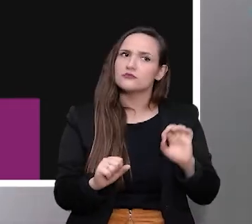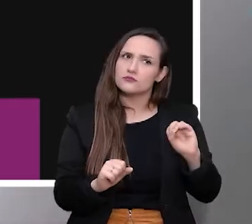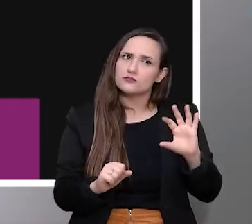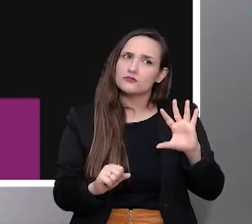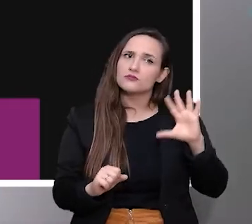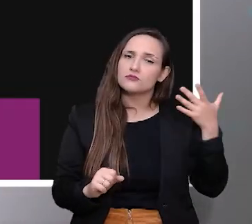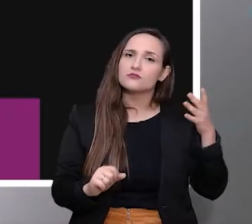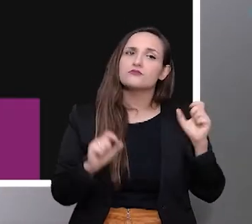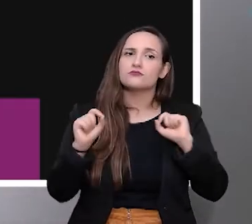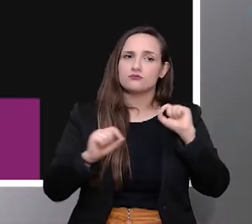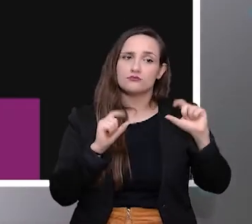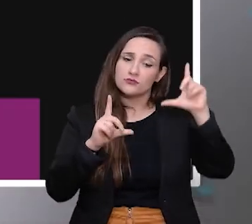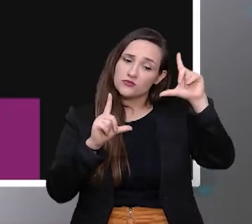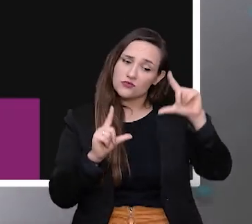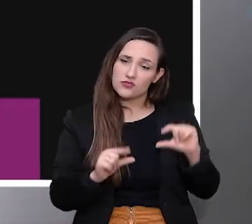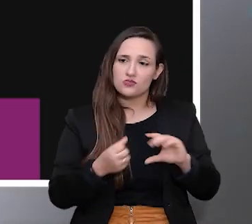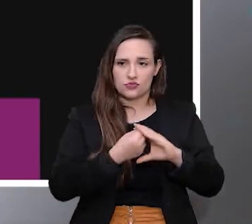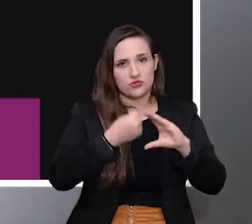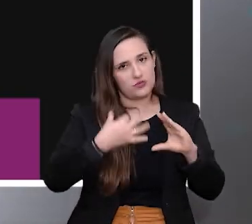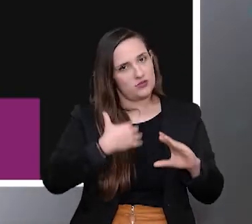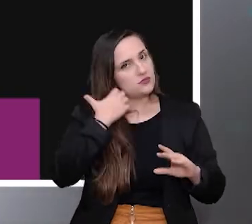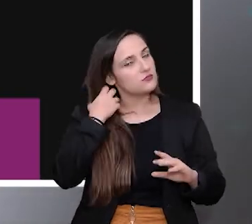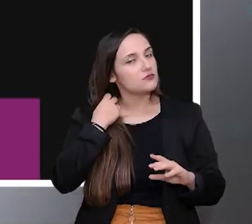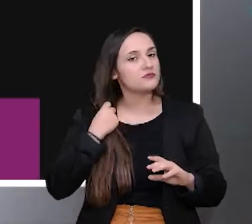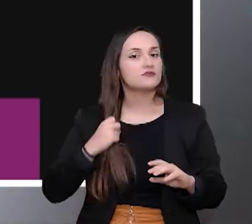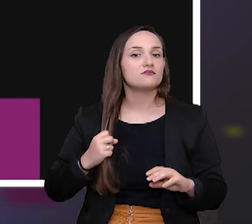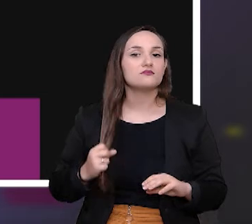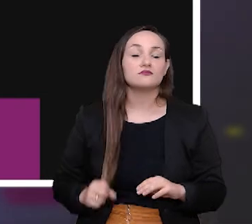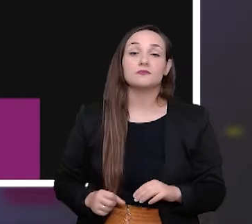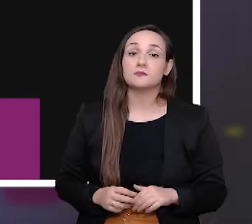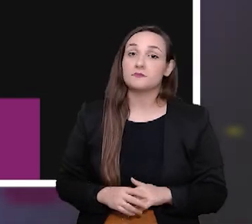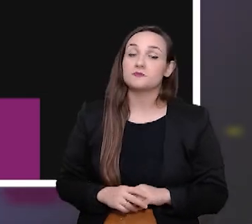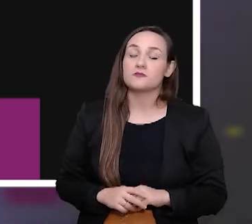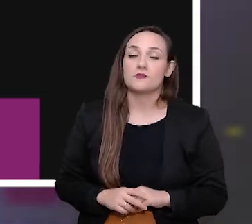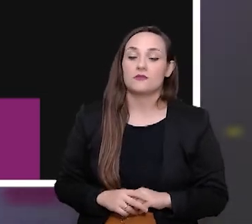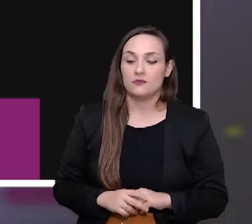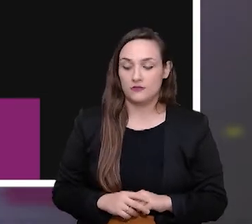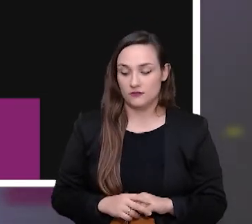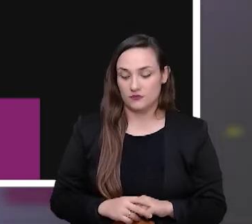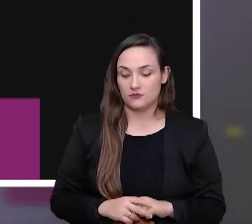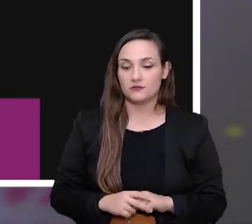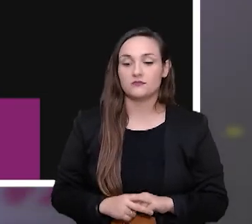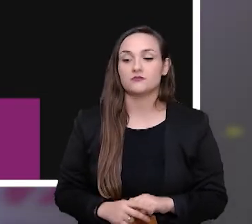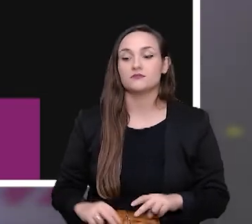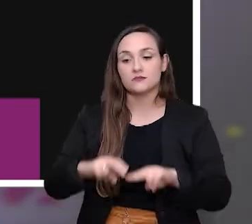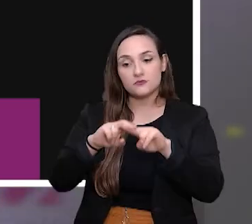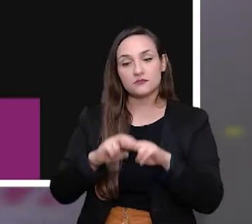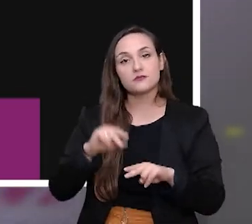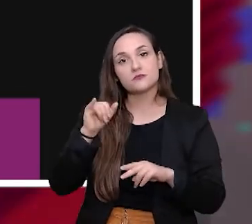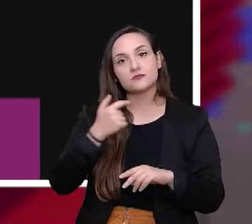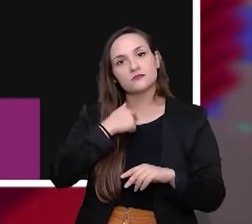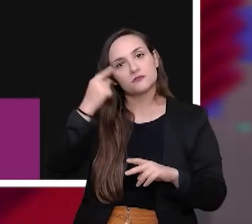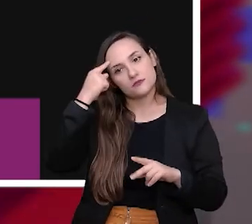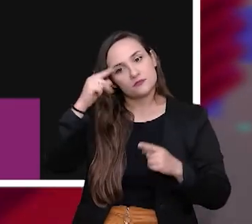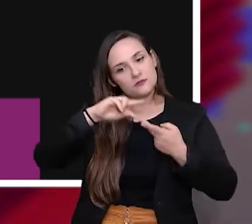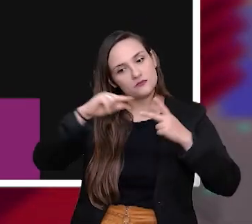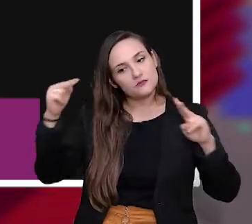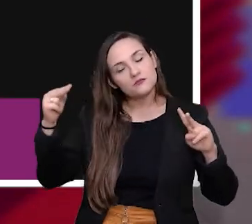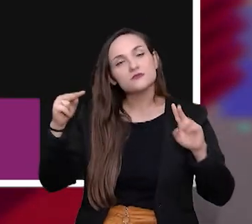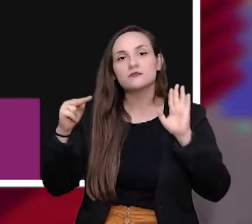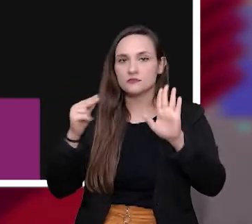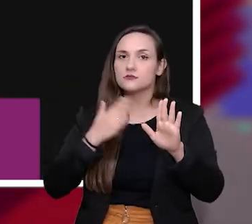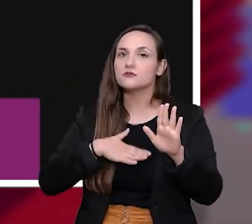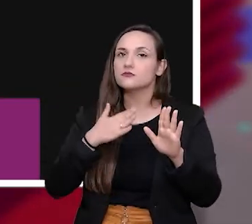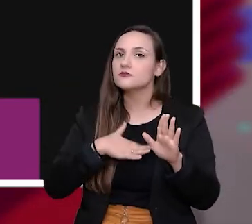tenha até um abrandamento dessa característica inata, tá? Então, eu mesmo pensando na hereditariedade,